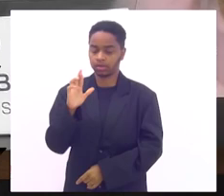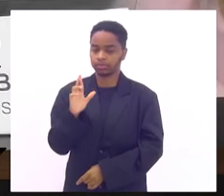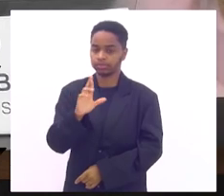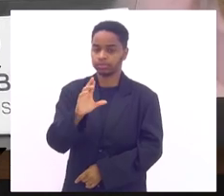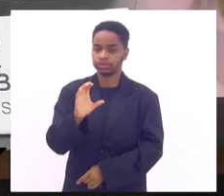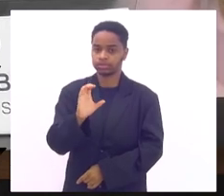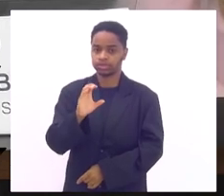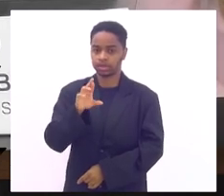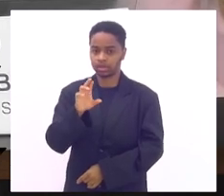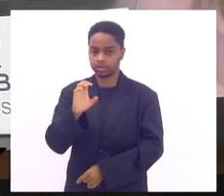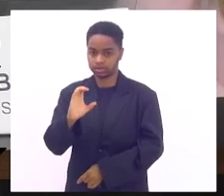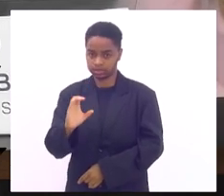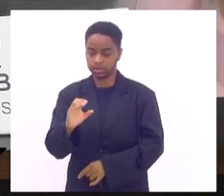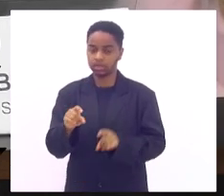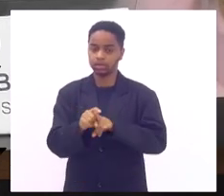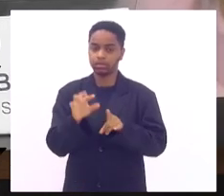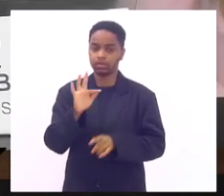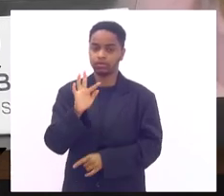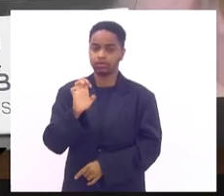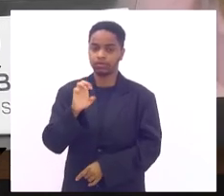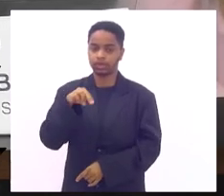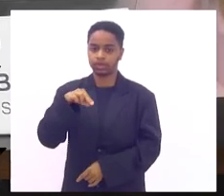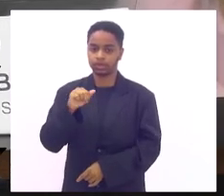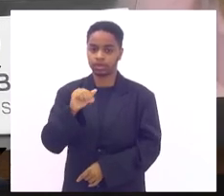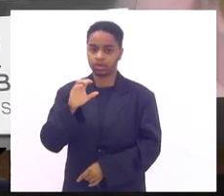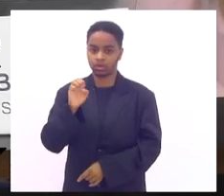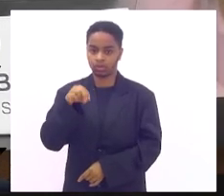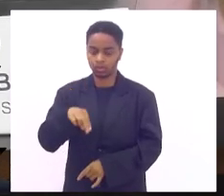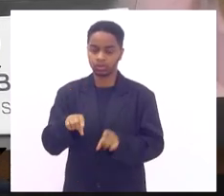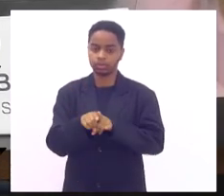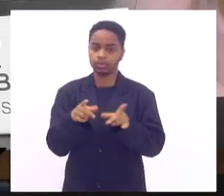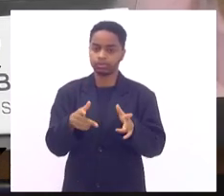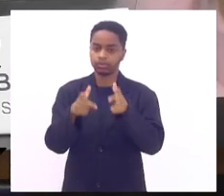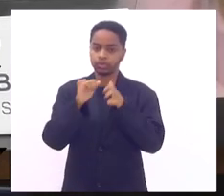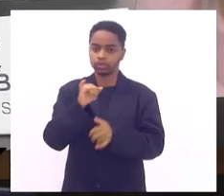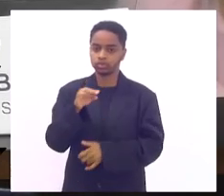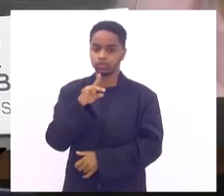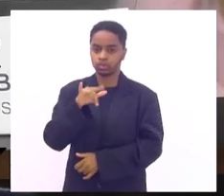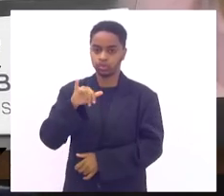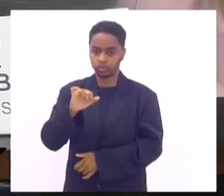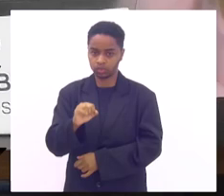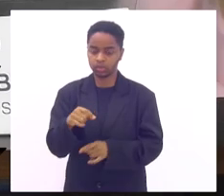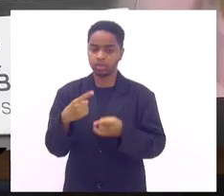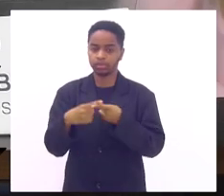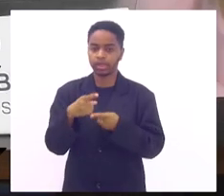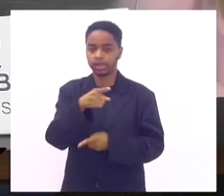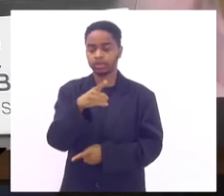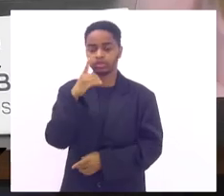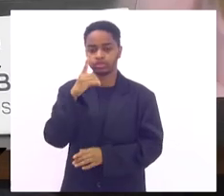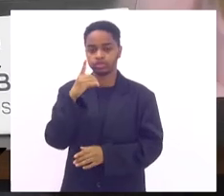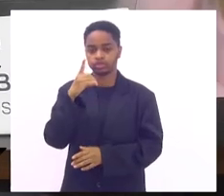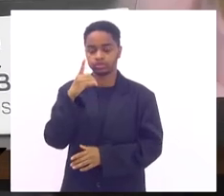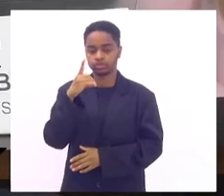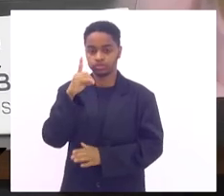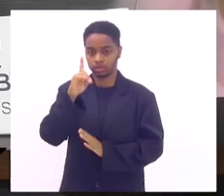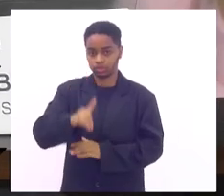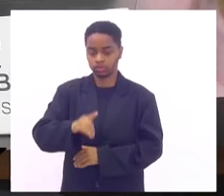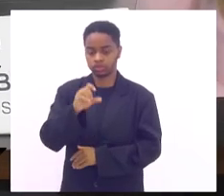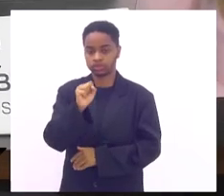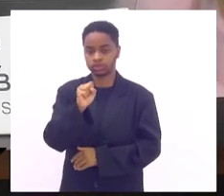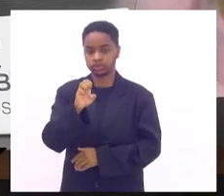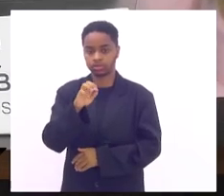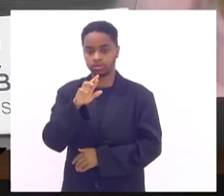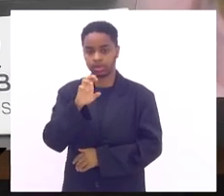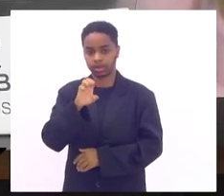casa-mãe, né, e a Fenacom. Estou vendo o Julinho do Sebrae aqui, que além de diretor do Sebrae, é conselheiro do